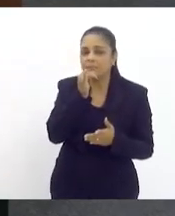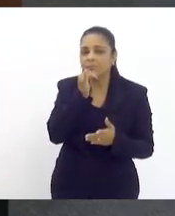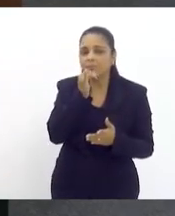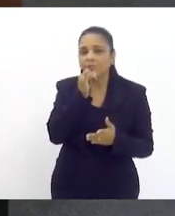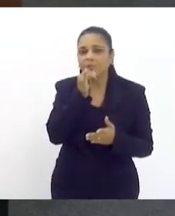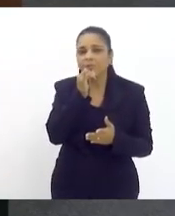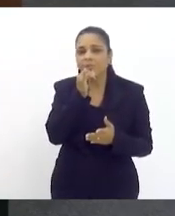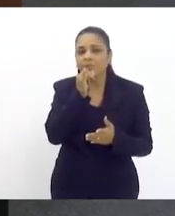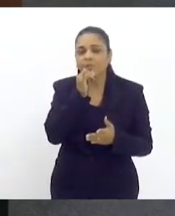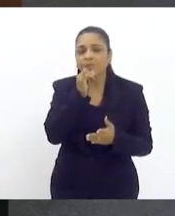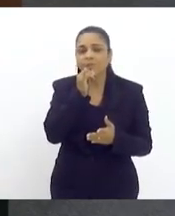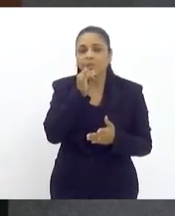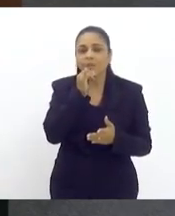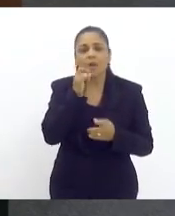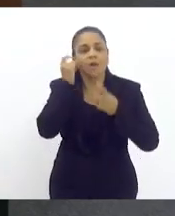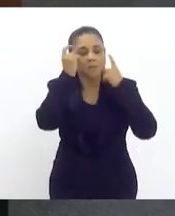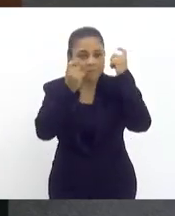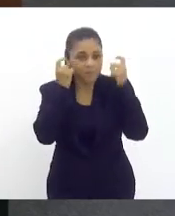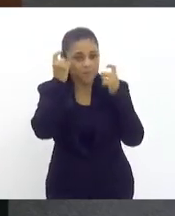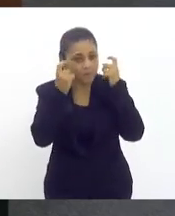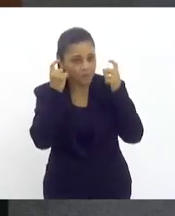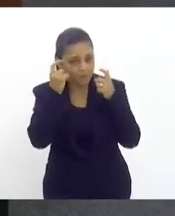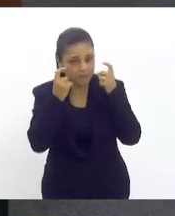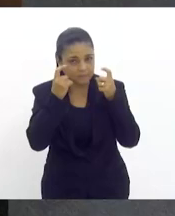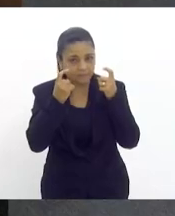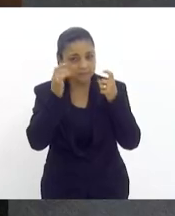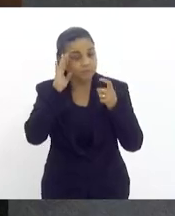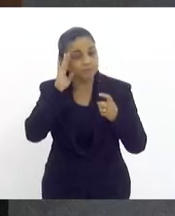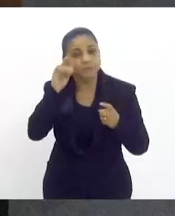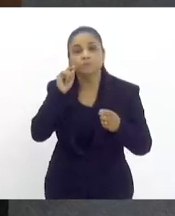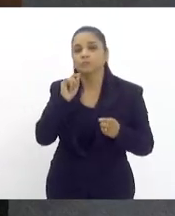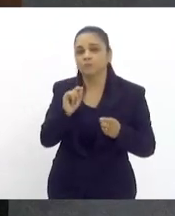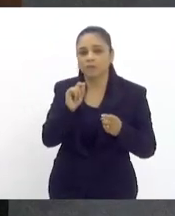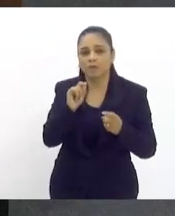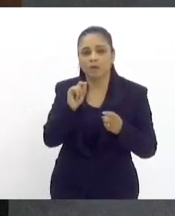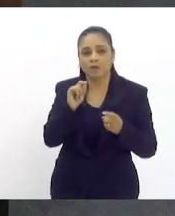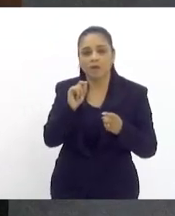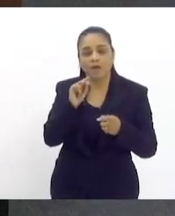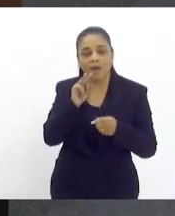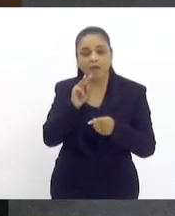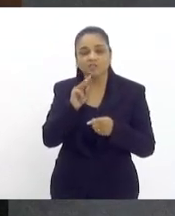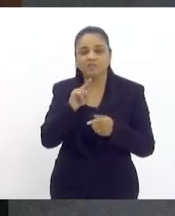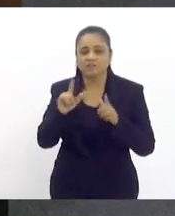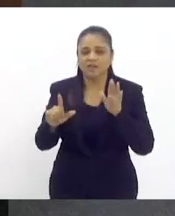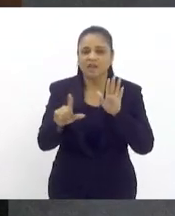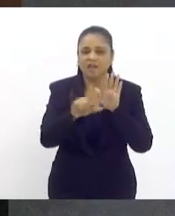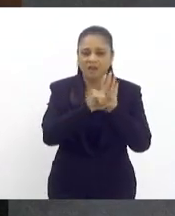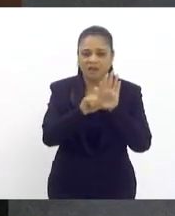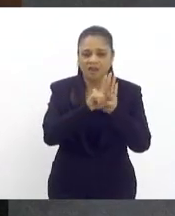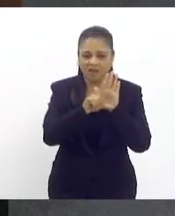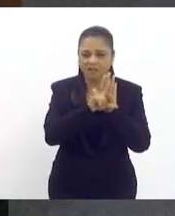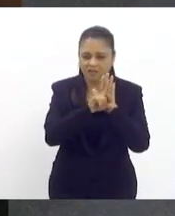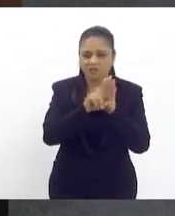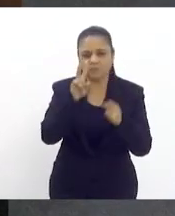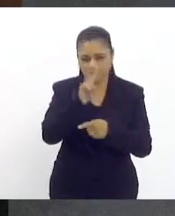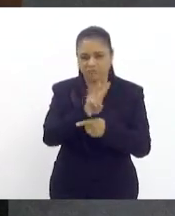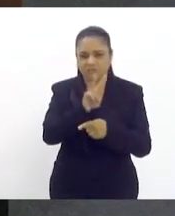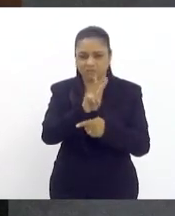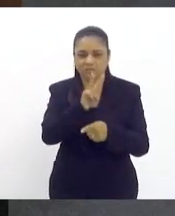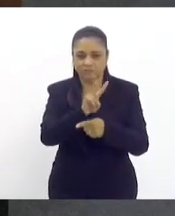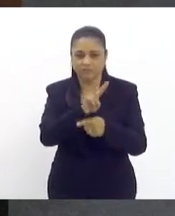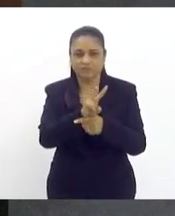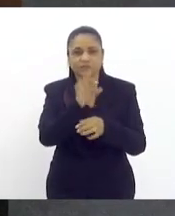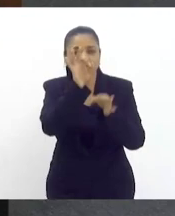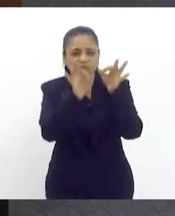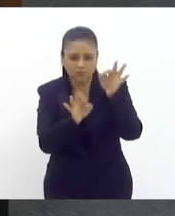uma das nossas preocupações é justamente com as protetivas né é feitas aí no sistema